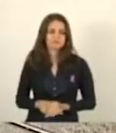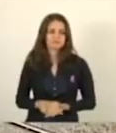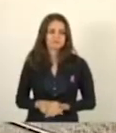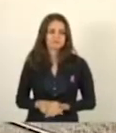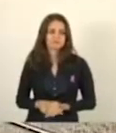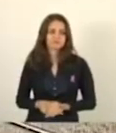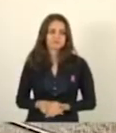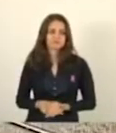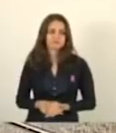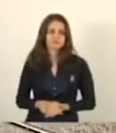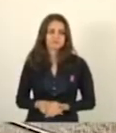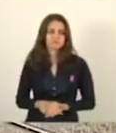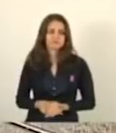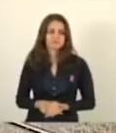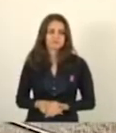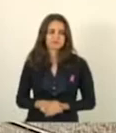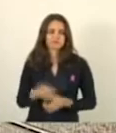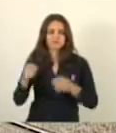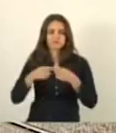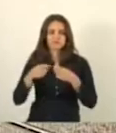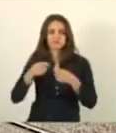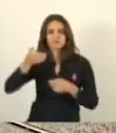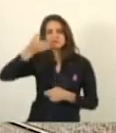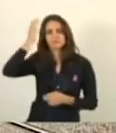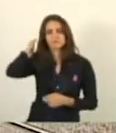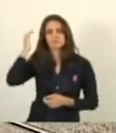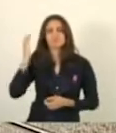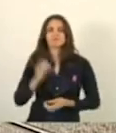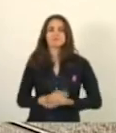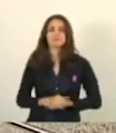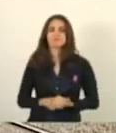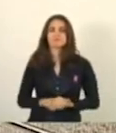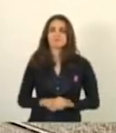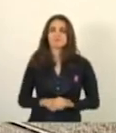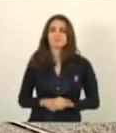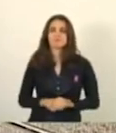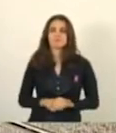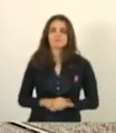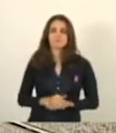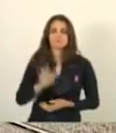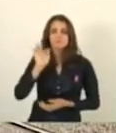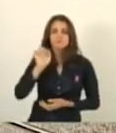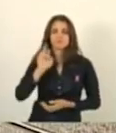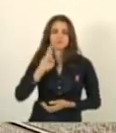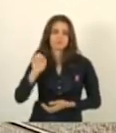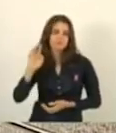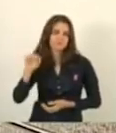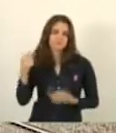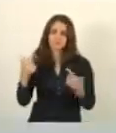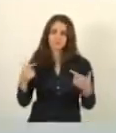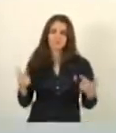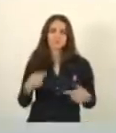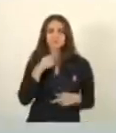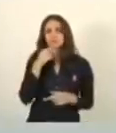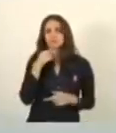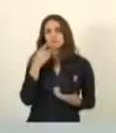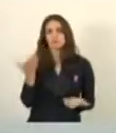Deputado doutor Hércules, com a palavra. Deputado Ferraz, doutor Hércules não tem jeito.